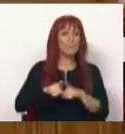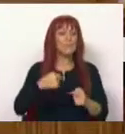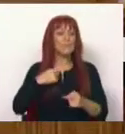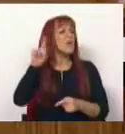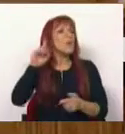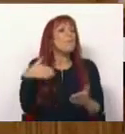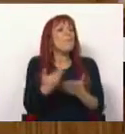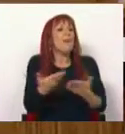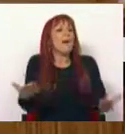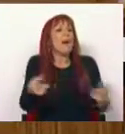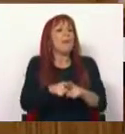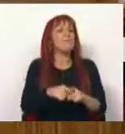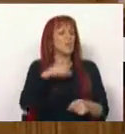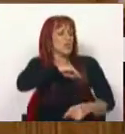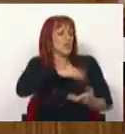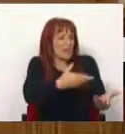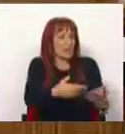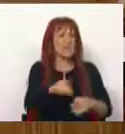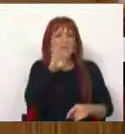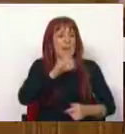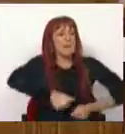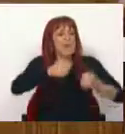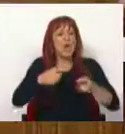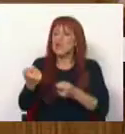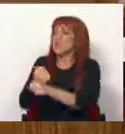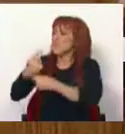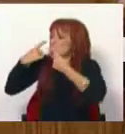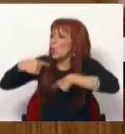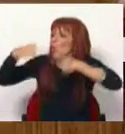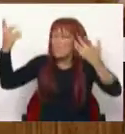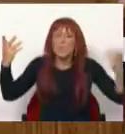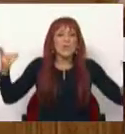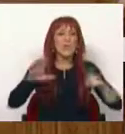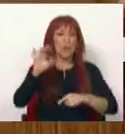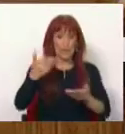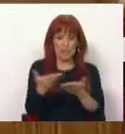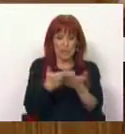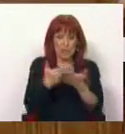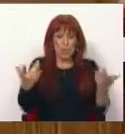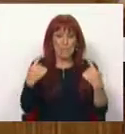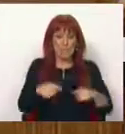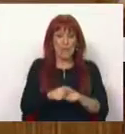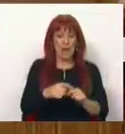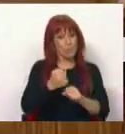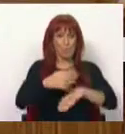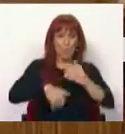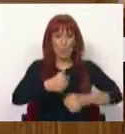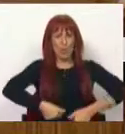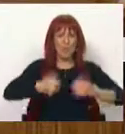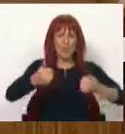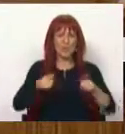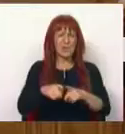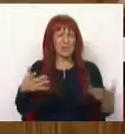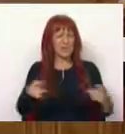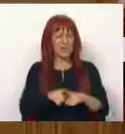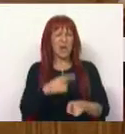se valorizar os salários e se não se melhorarem os serviços públicos, quando a economia está a ter um bom desempenho,